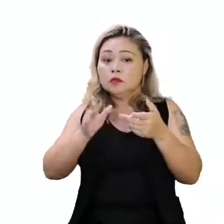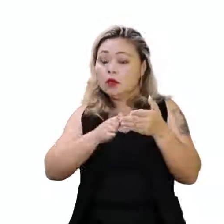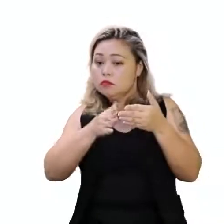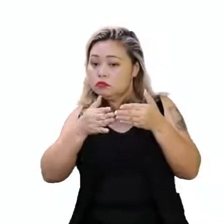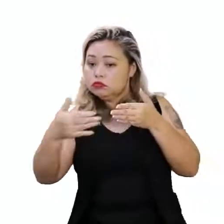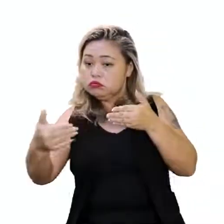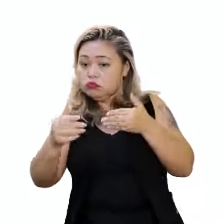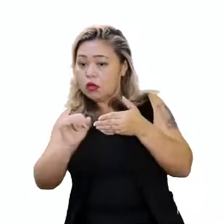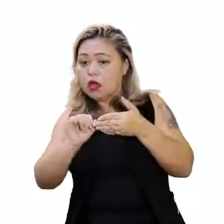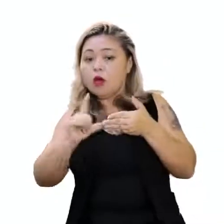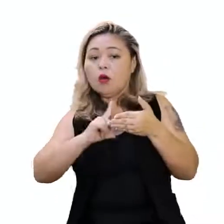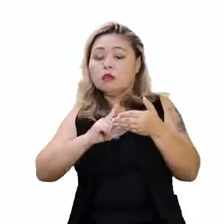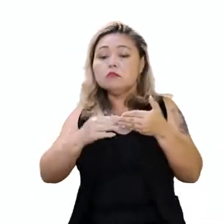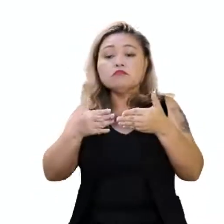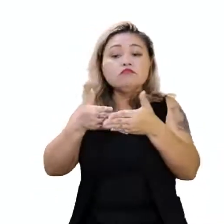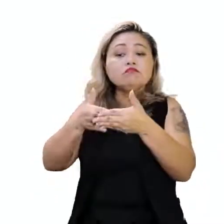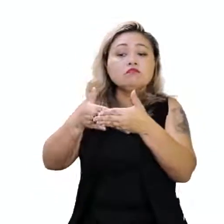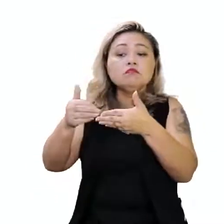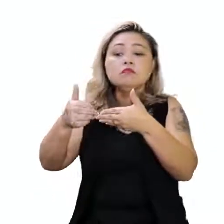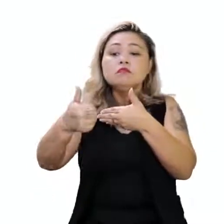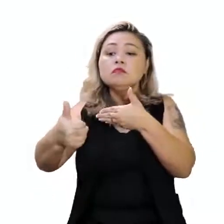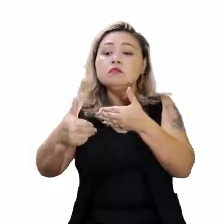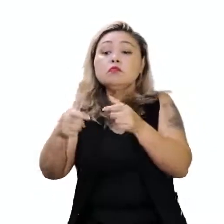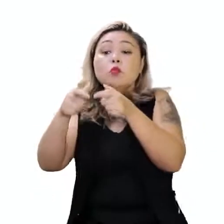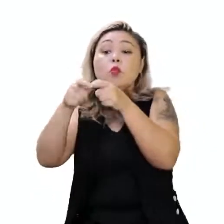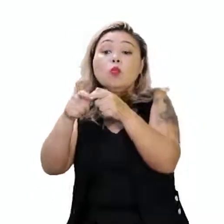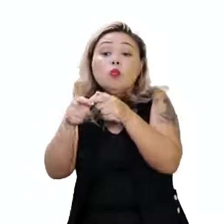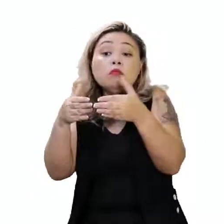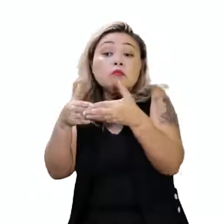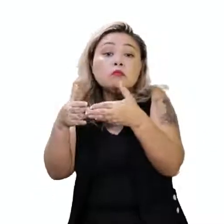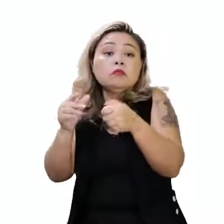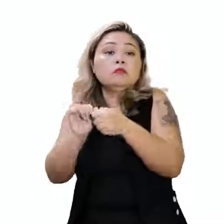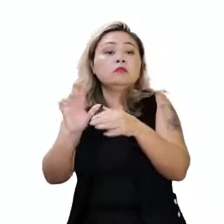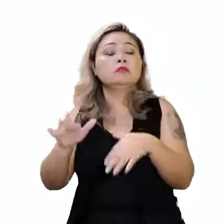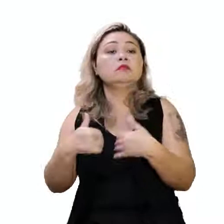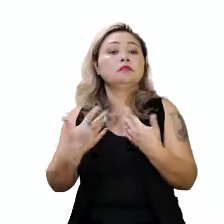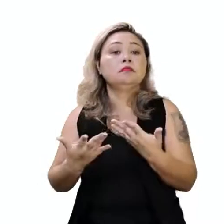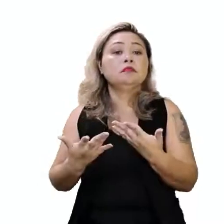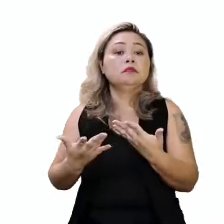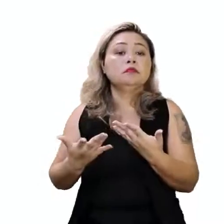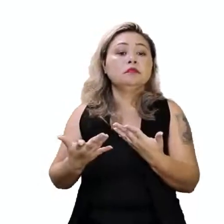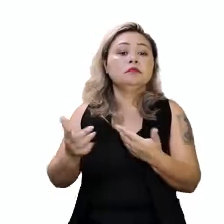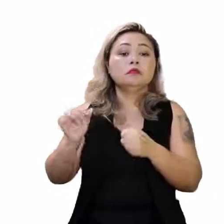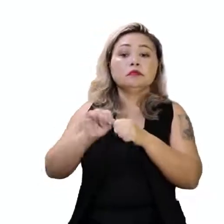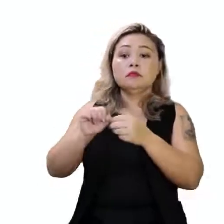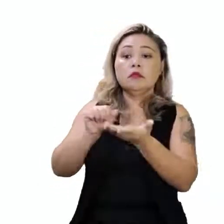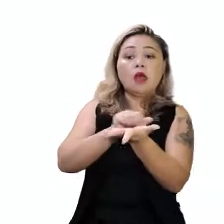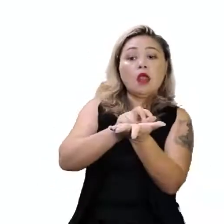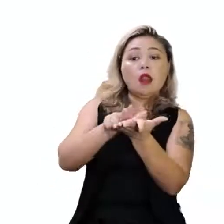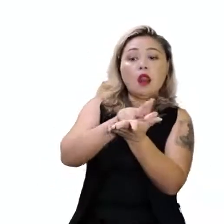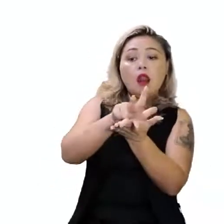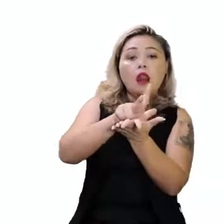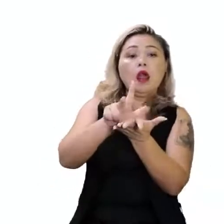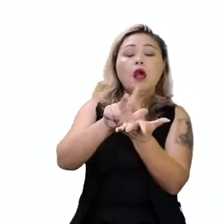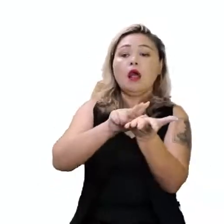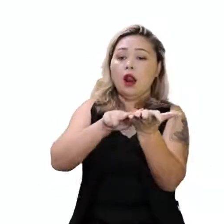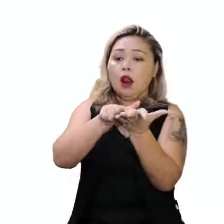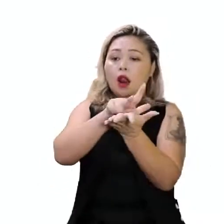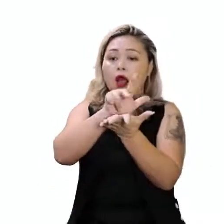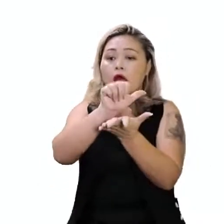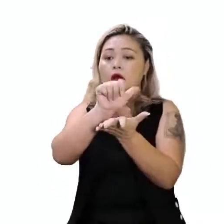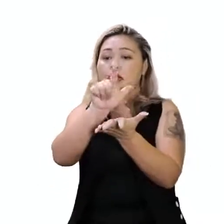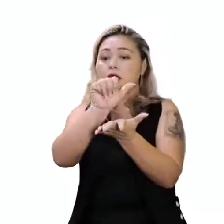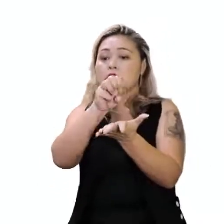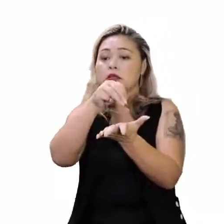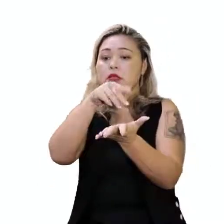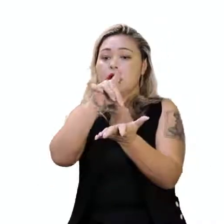abundante e outra coisa é você estar limitado ali no espaço, né? Vamos seguindo. É o caso das salamandras. As